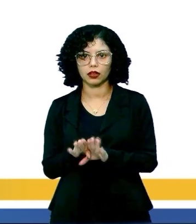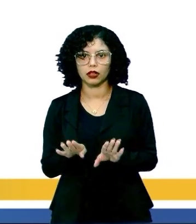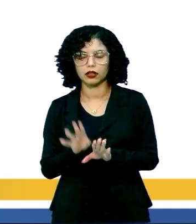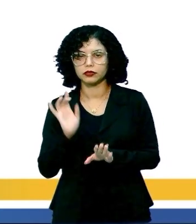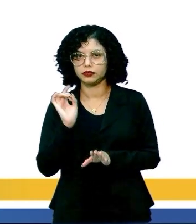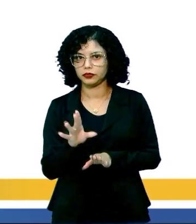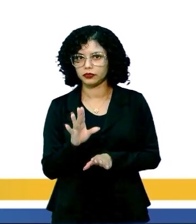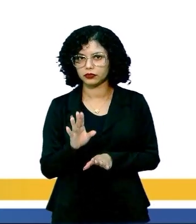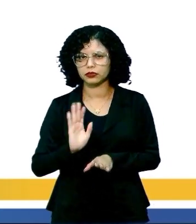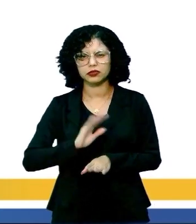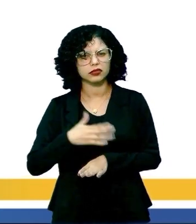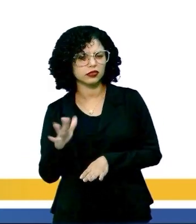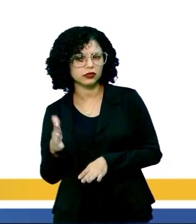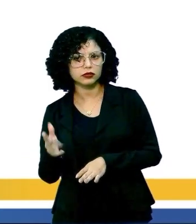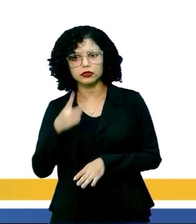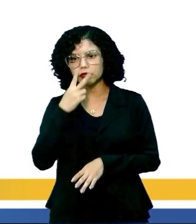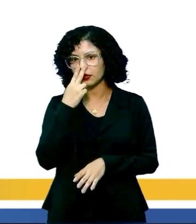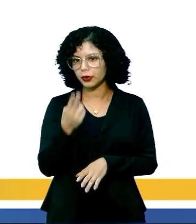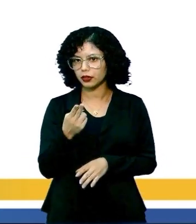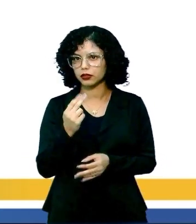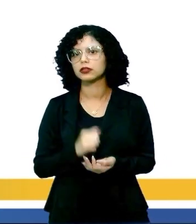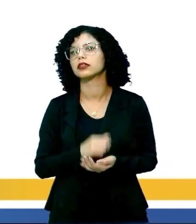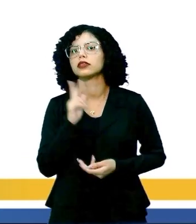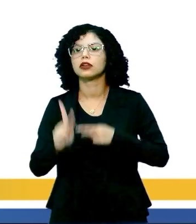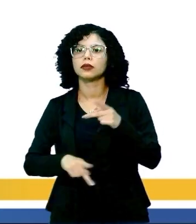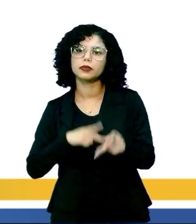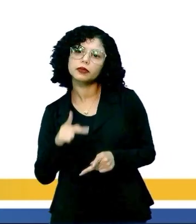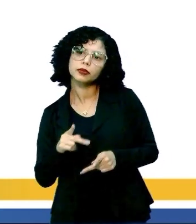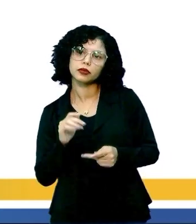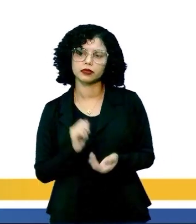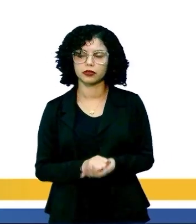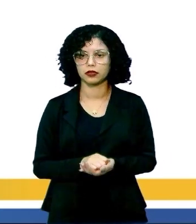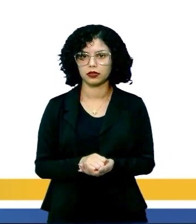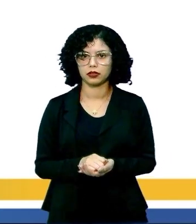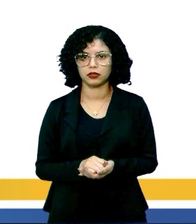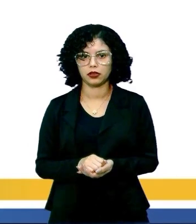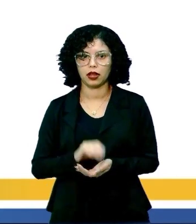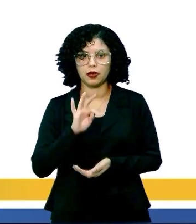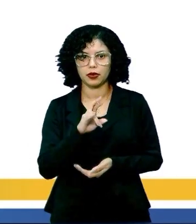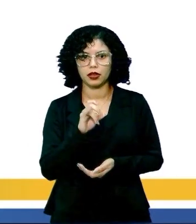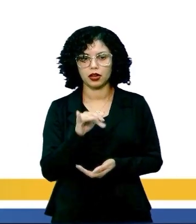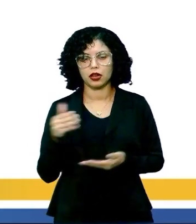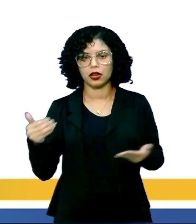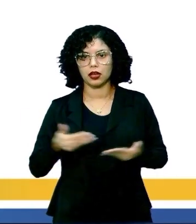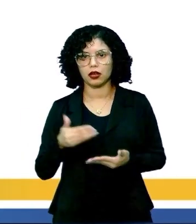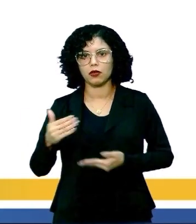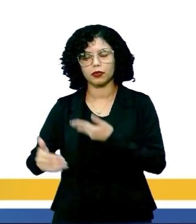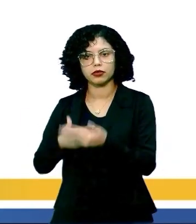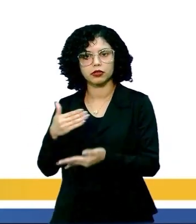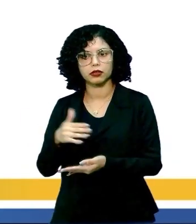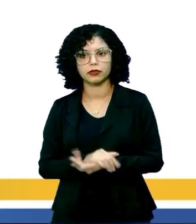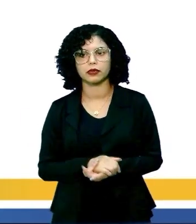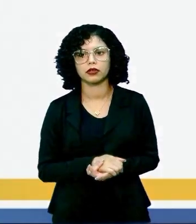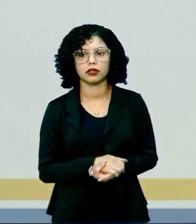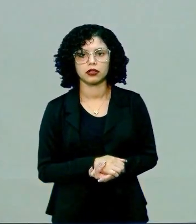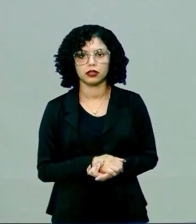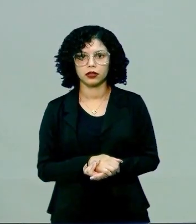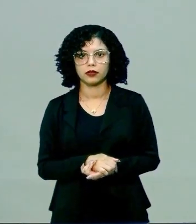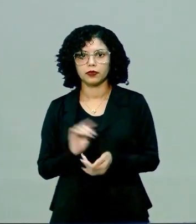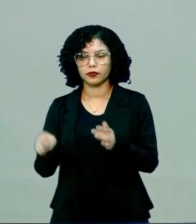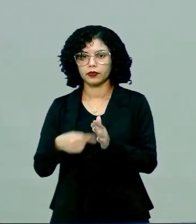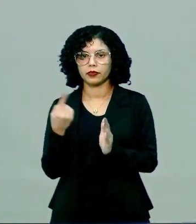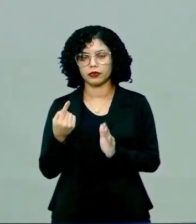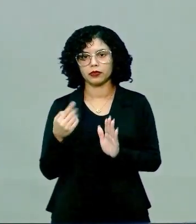basicamente inexistente. Por isso a frase que o povo assiste bestializado ao processo. A